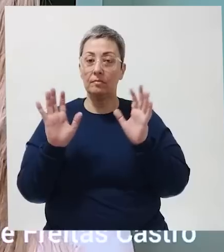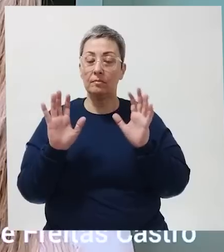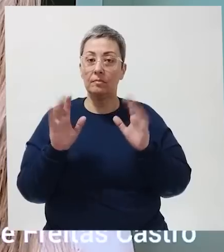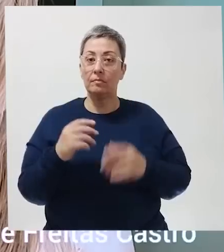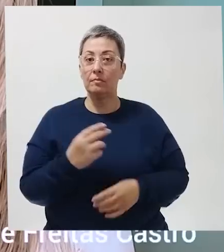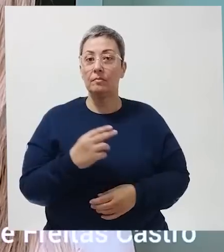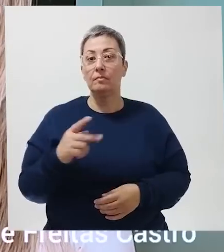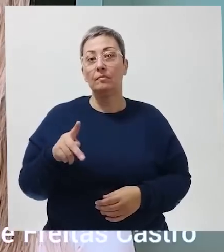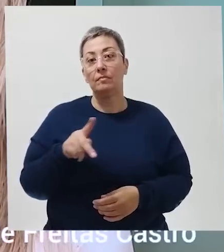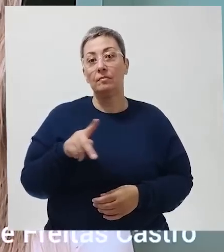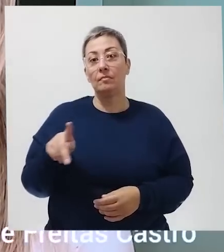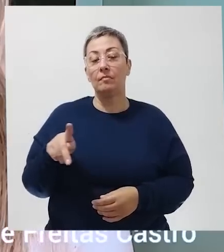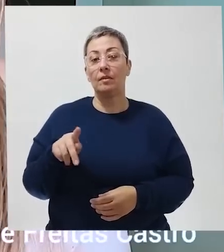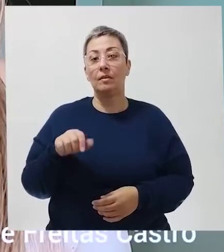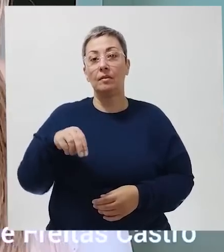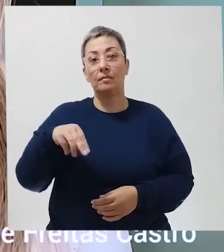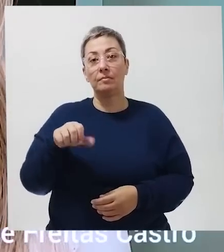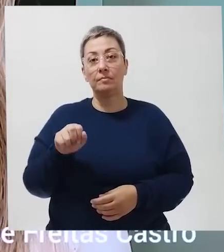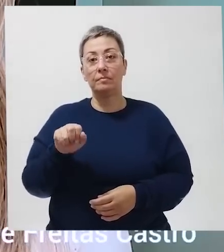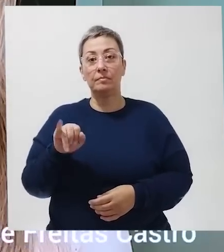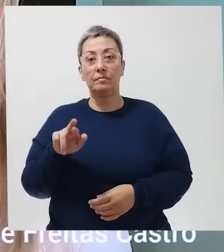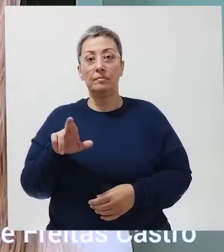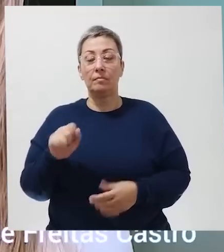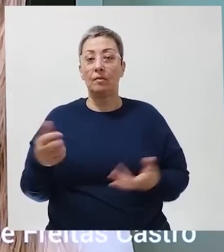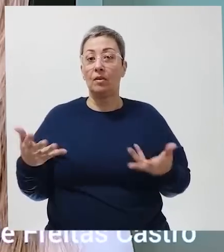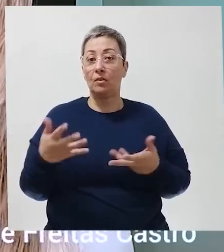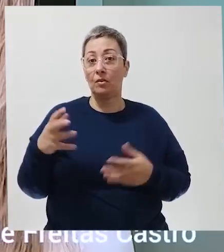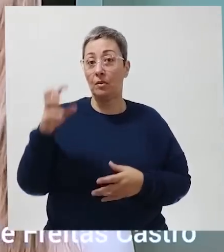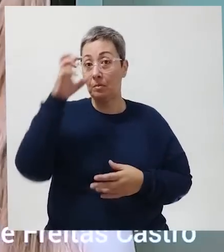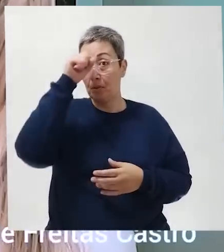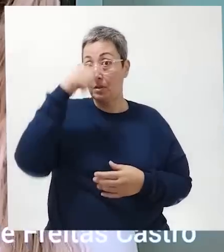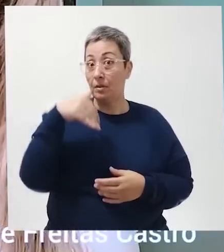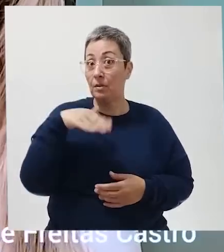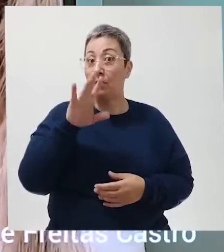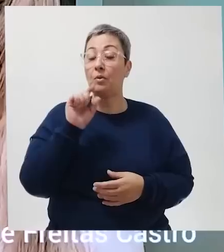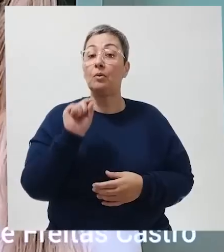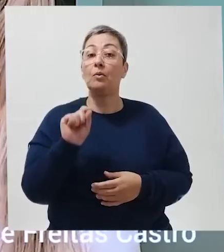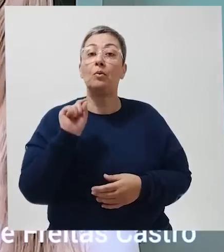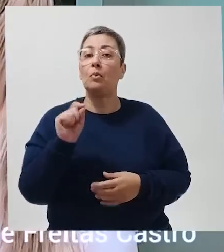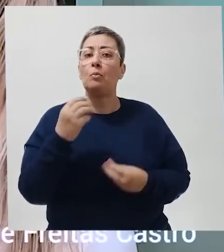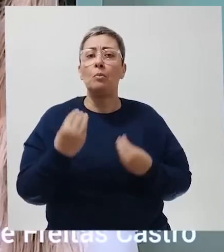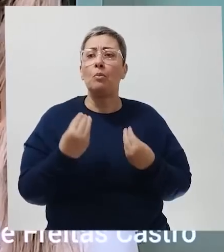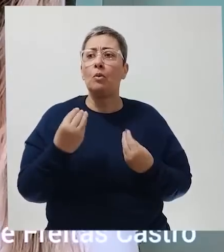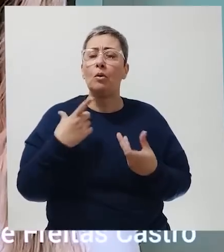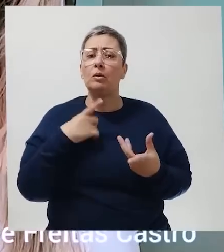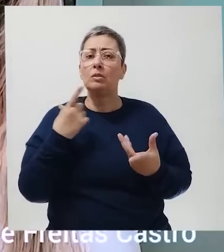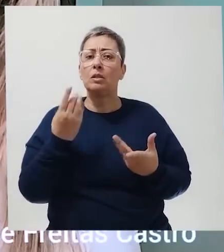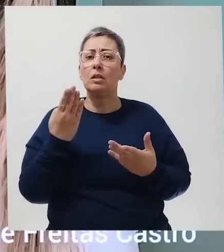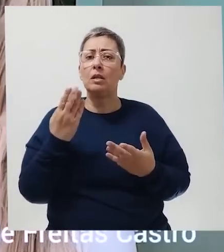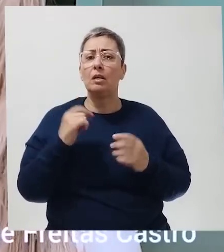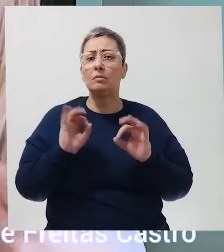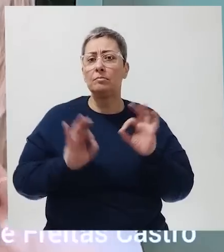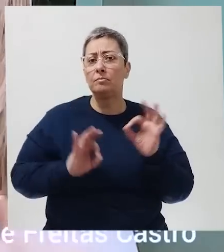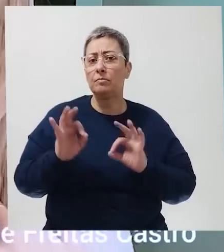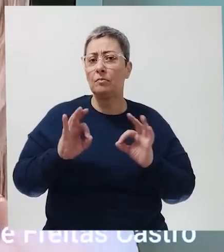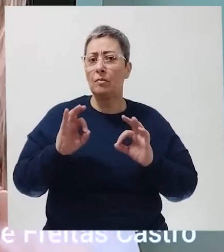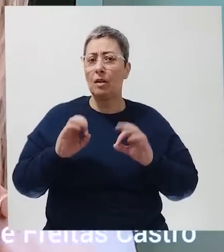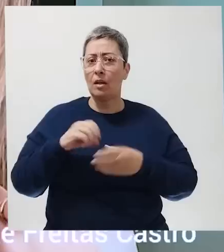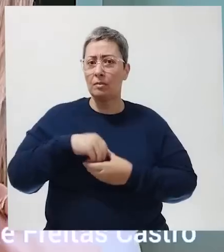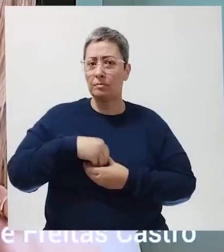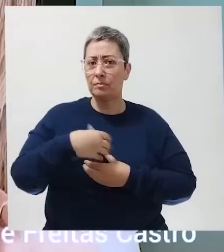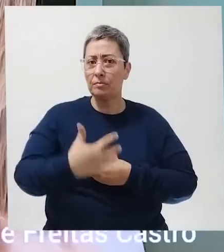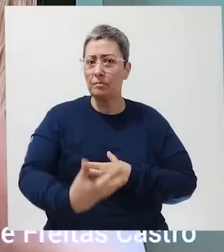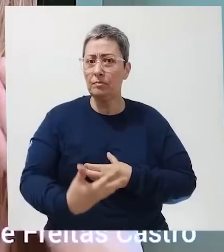Olá, eu sou a professora Maíra e hoje vamos aprender um pouco mais sobre como podemos, através das